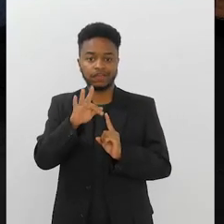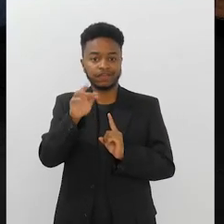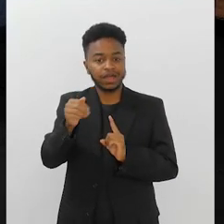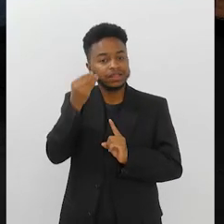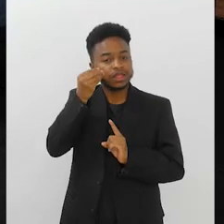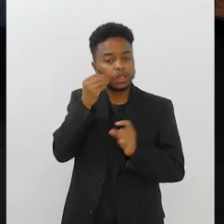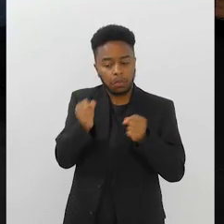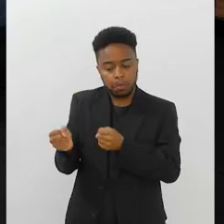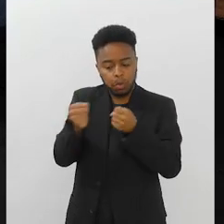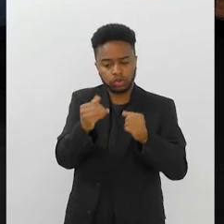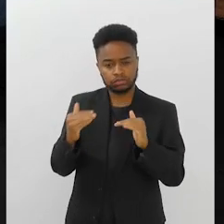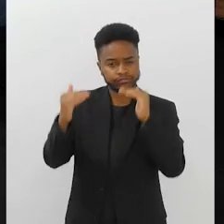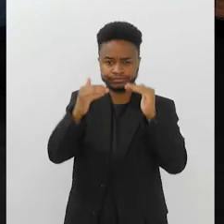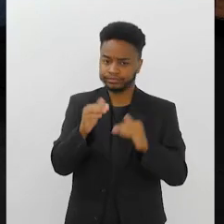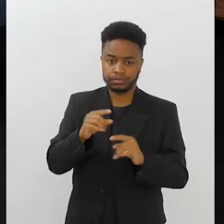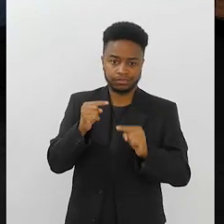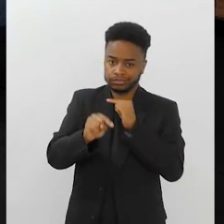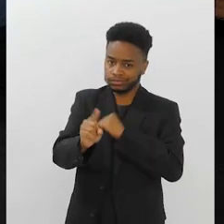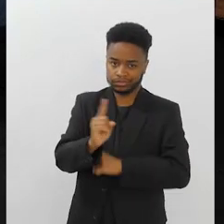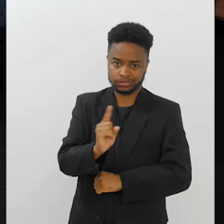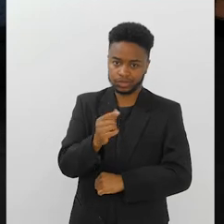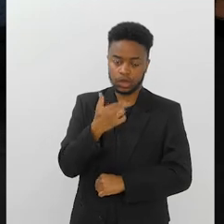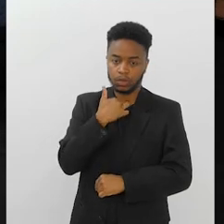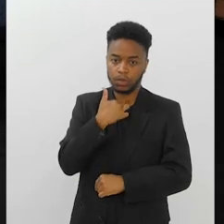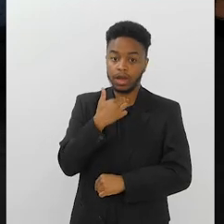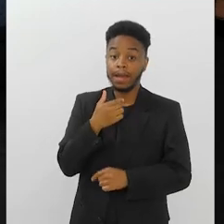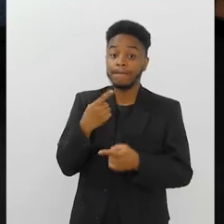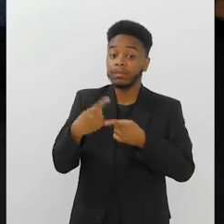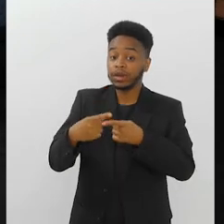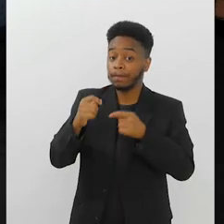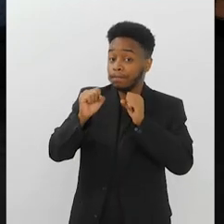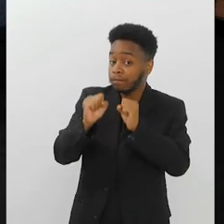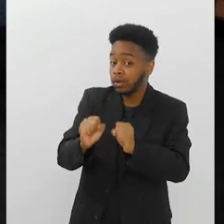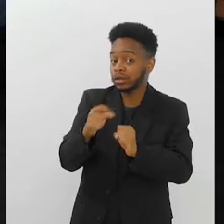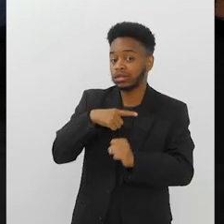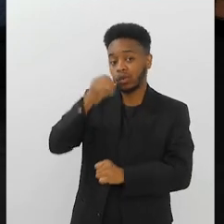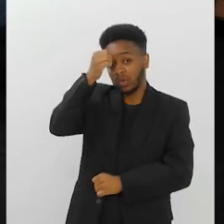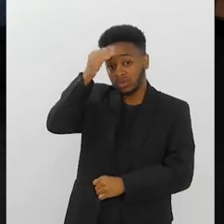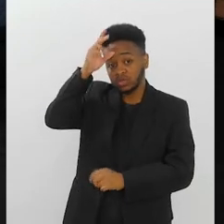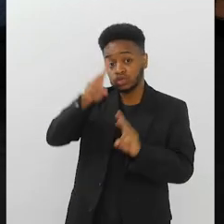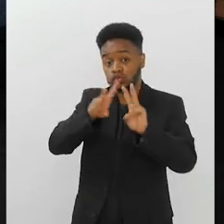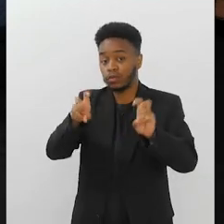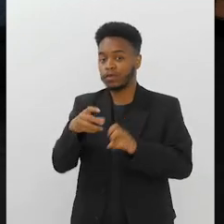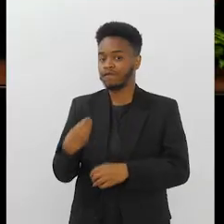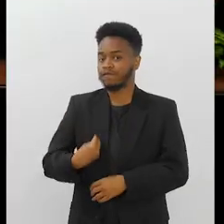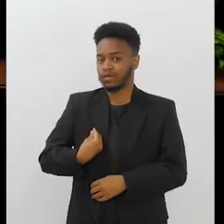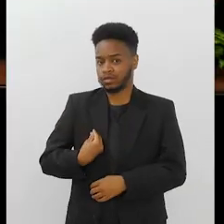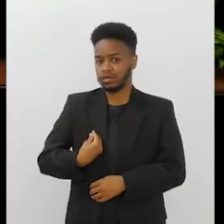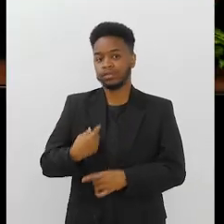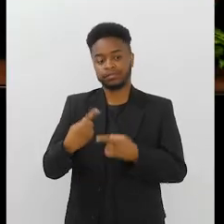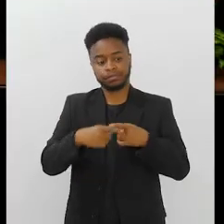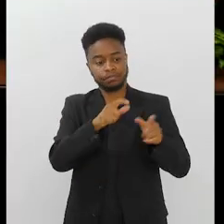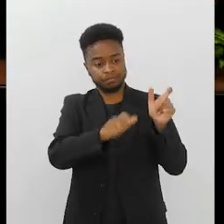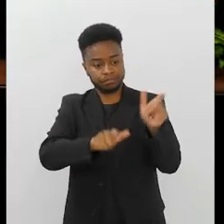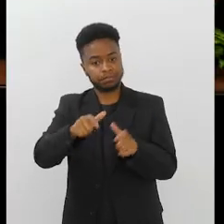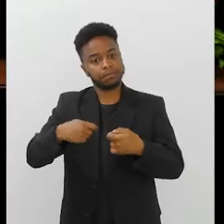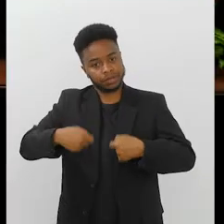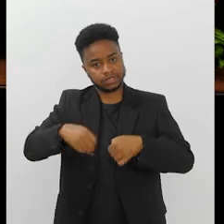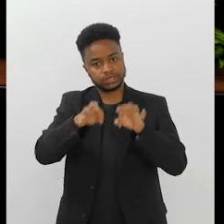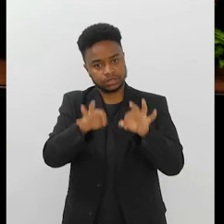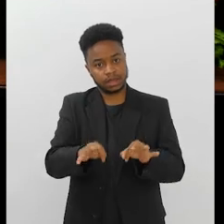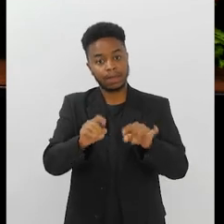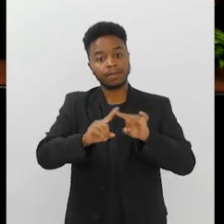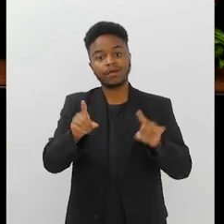poder sobre né a sua espiritualidade Não não é isso eles podem ganhar conhecimento sobre a vida deles que é o que o ser humano precisa você